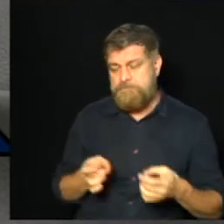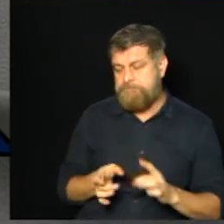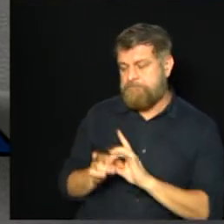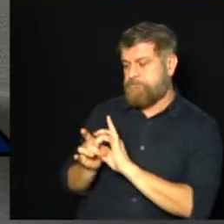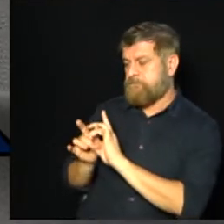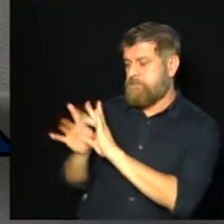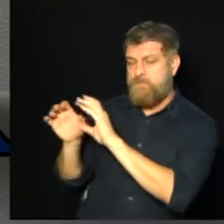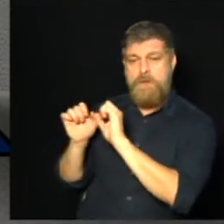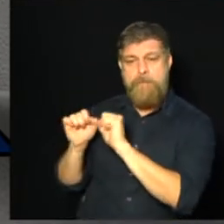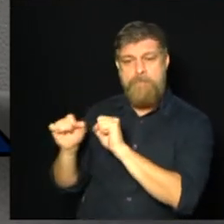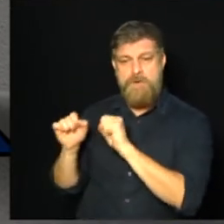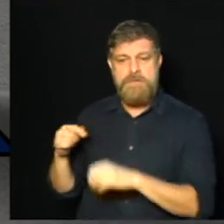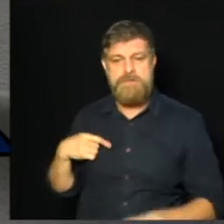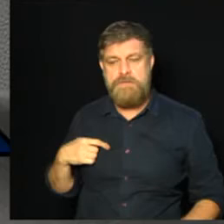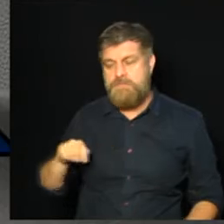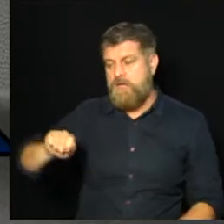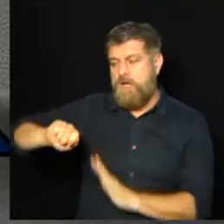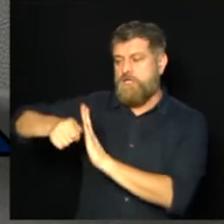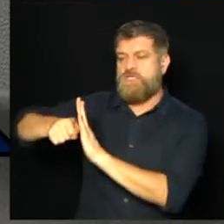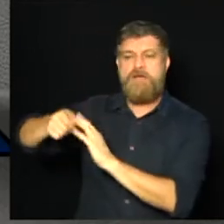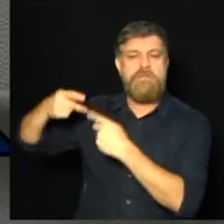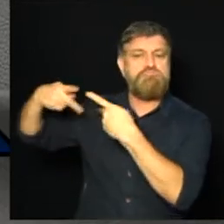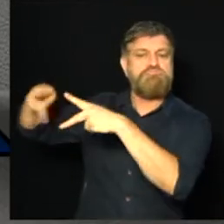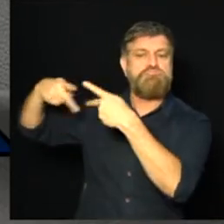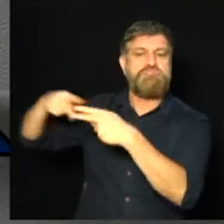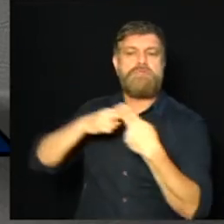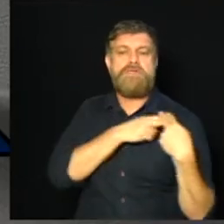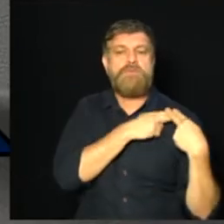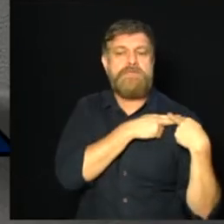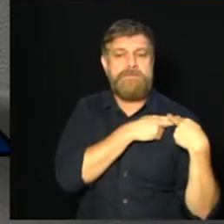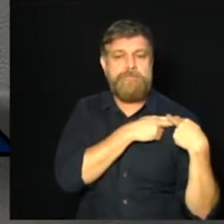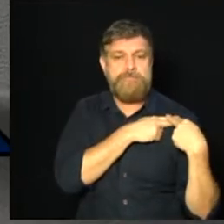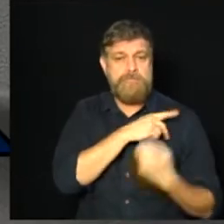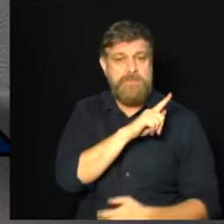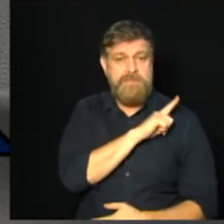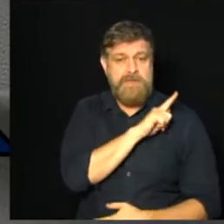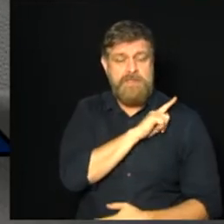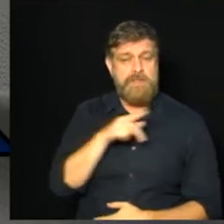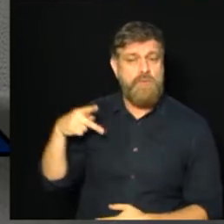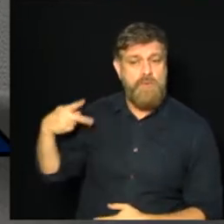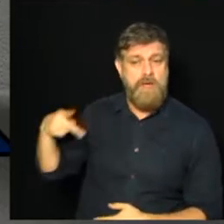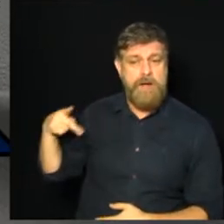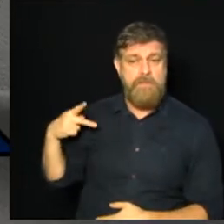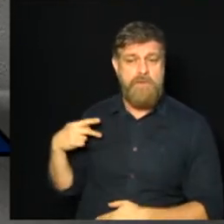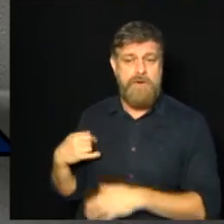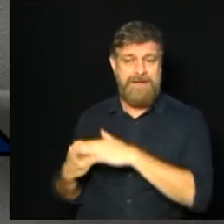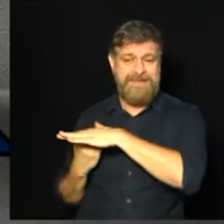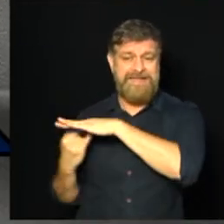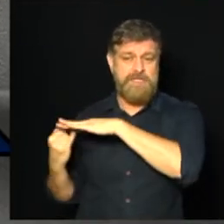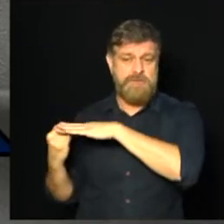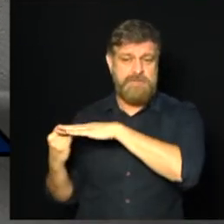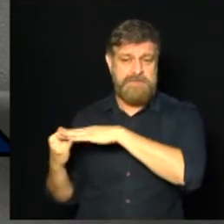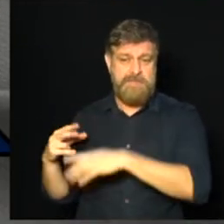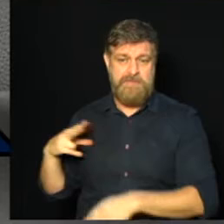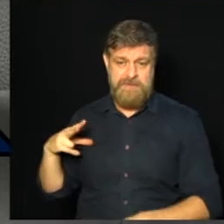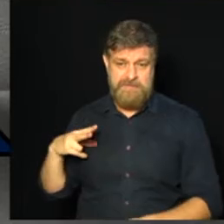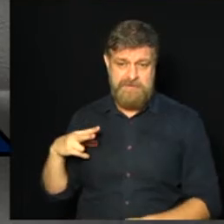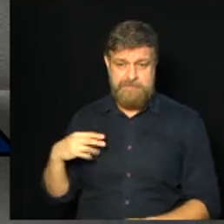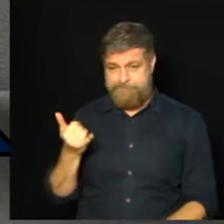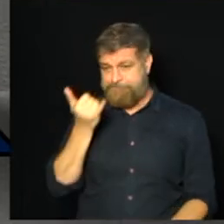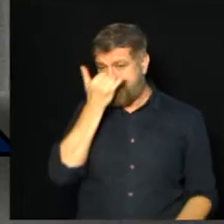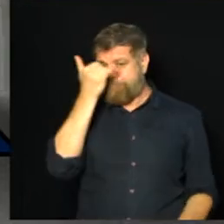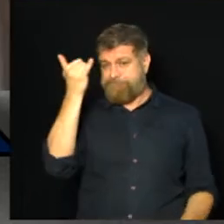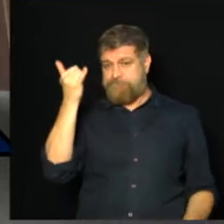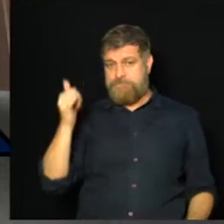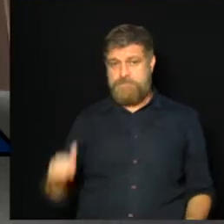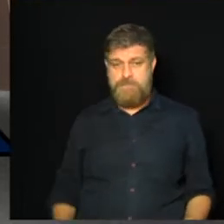nem porteira fechada, tua chave e você cuida. Toda a gestão era da própria entidade. Deu no que deu. No